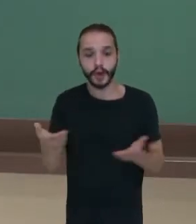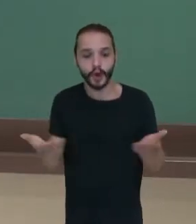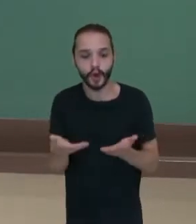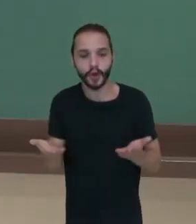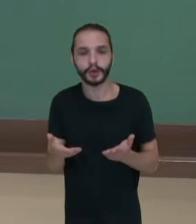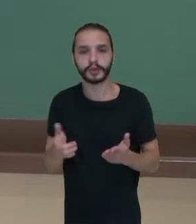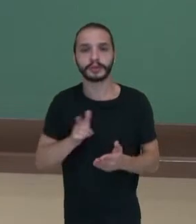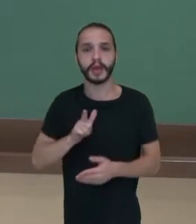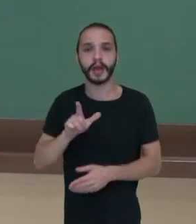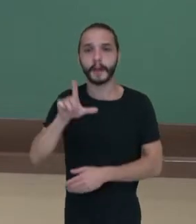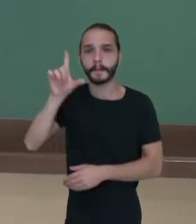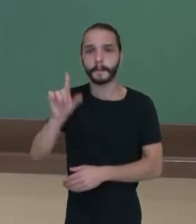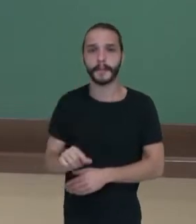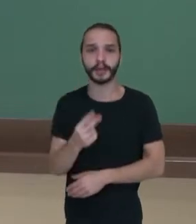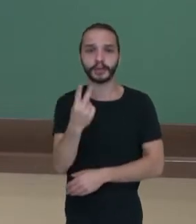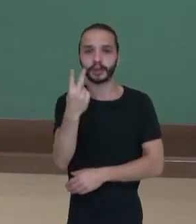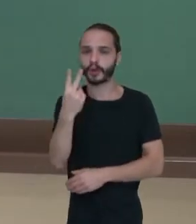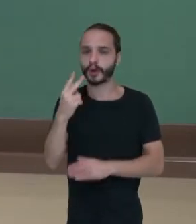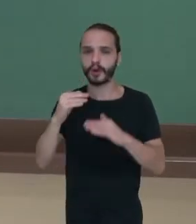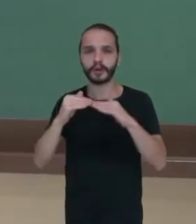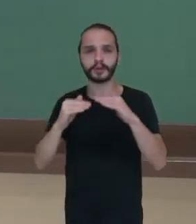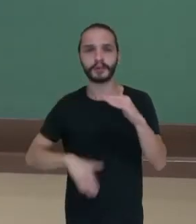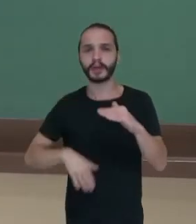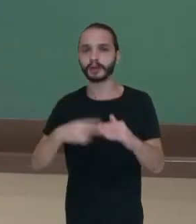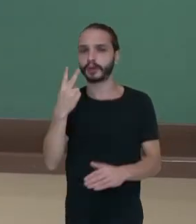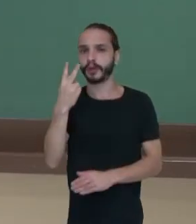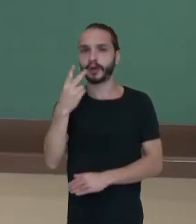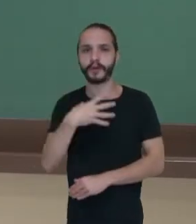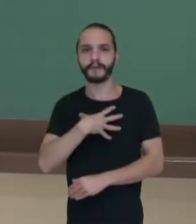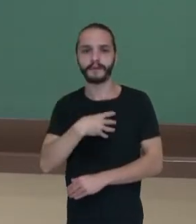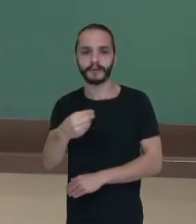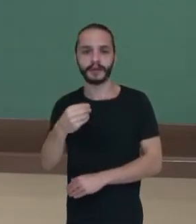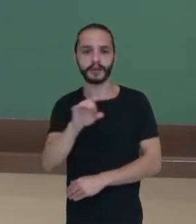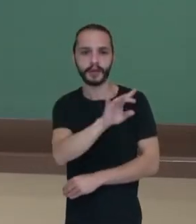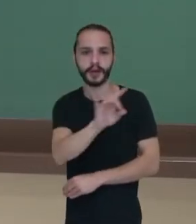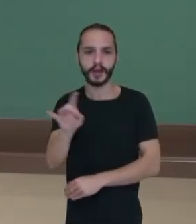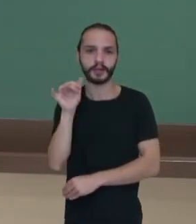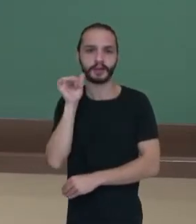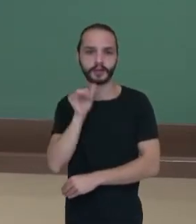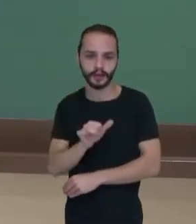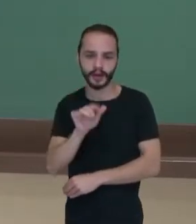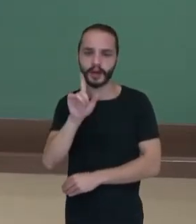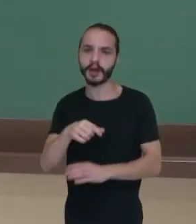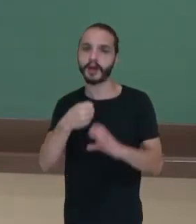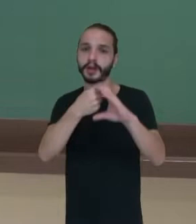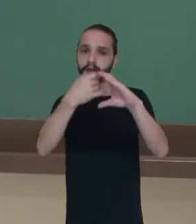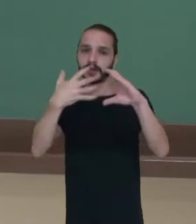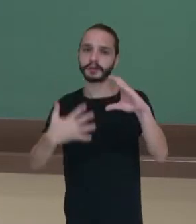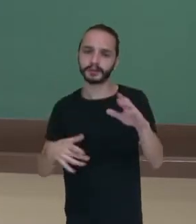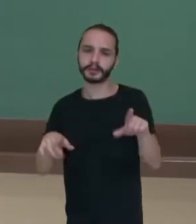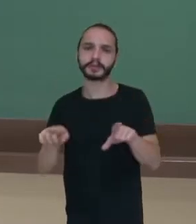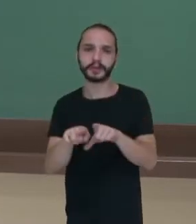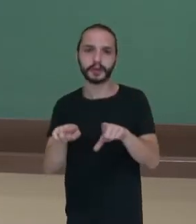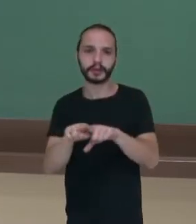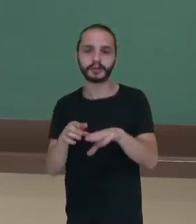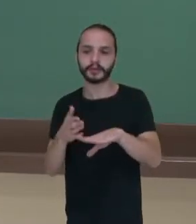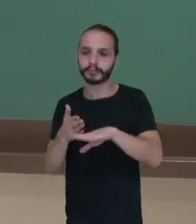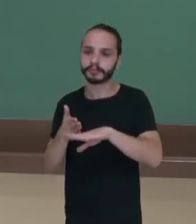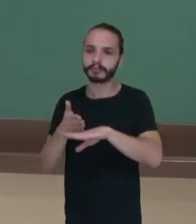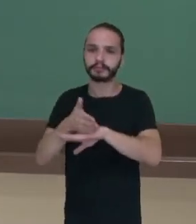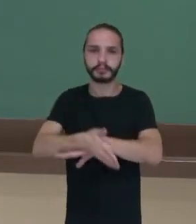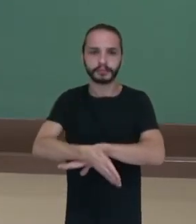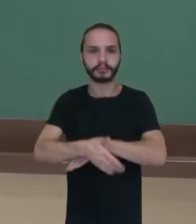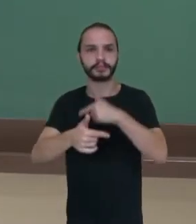de 2 filhos em média por mulher. Essas são características que influenciam também na inserção da mulher no mercado